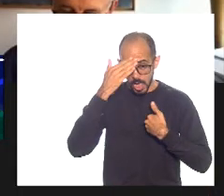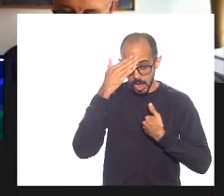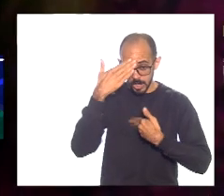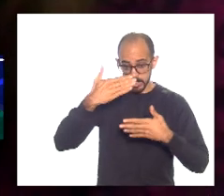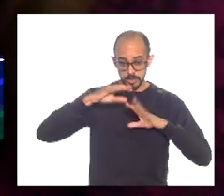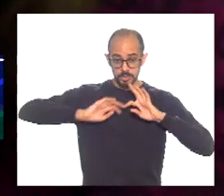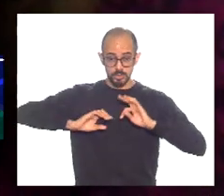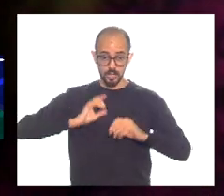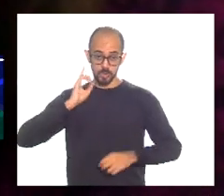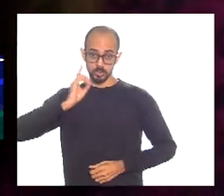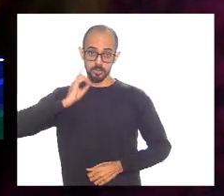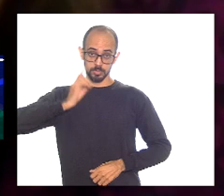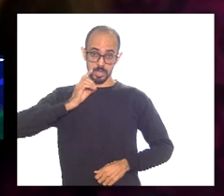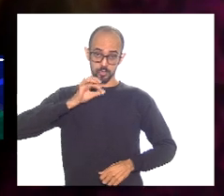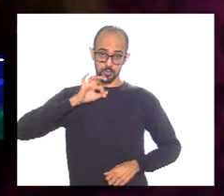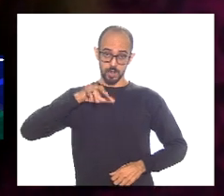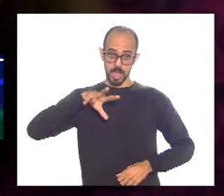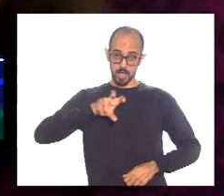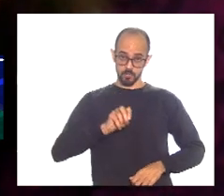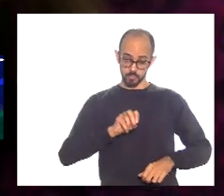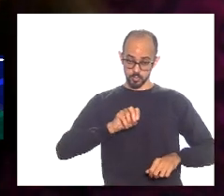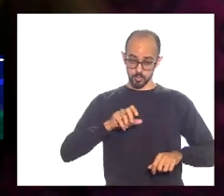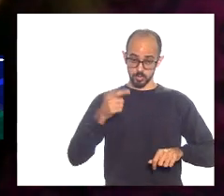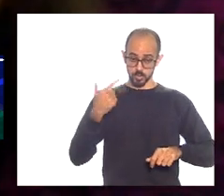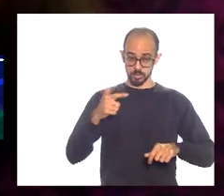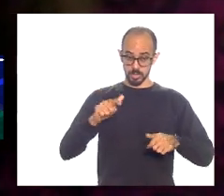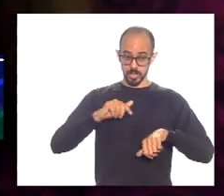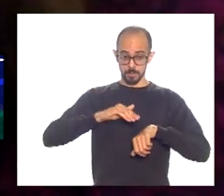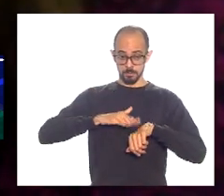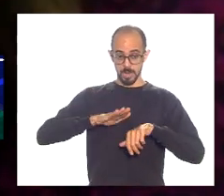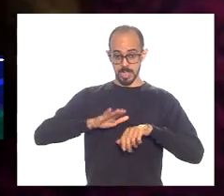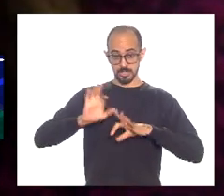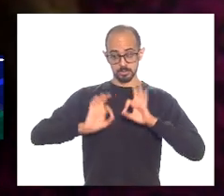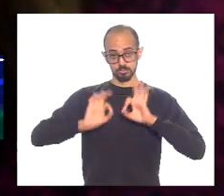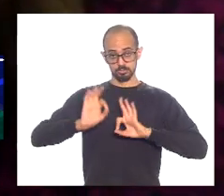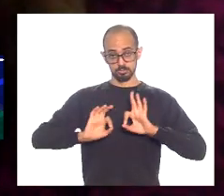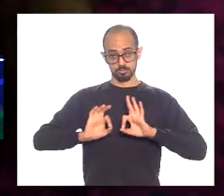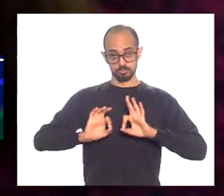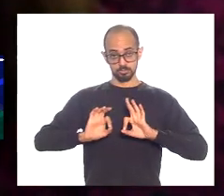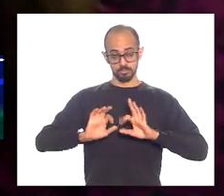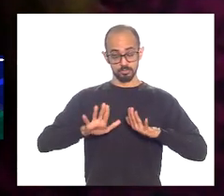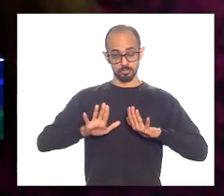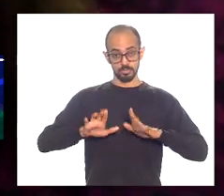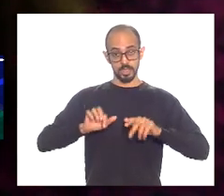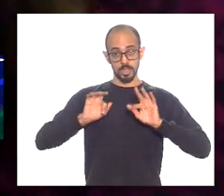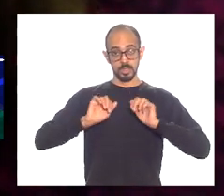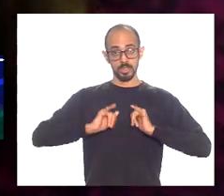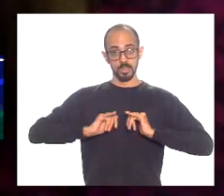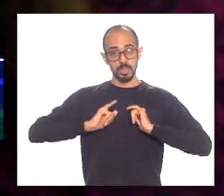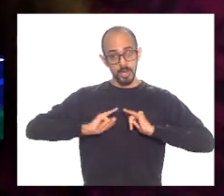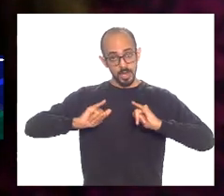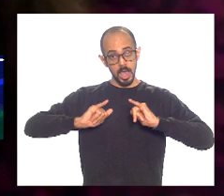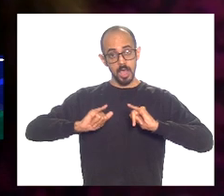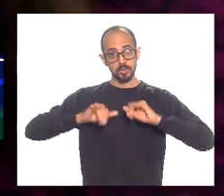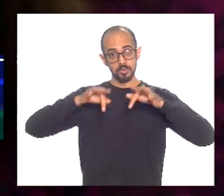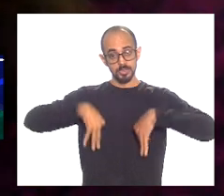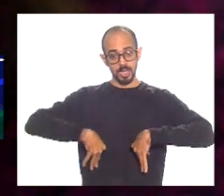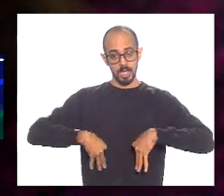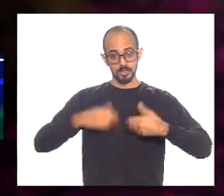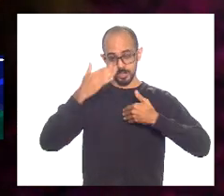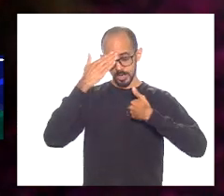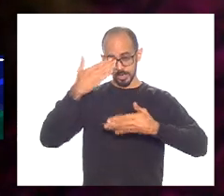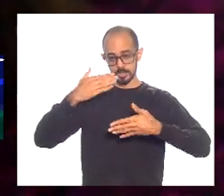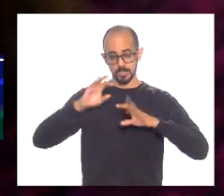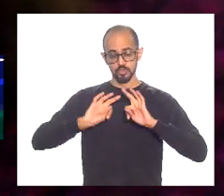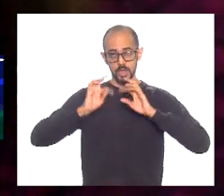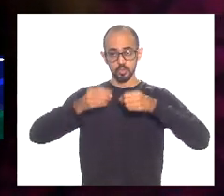Agradecendo ao deputado Flávio Serafini, nada mais havendo a tratar no presente expediente final, declaro encerrado, agradecendo a presença